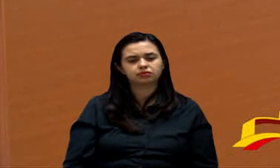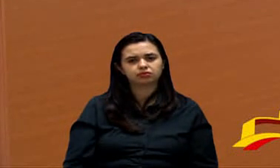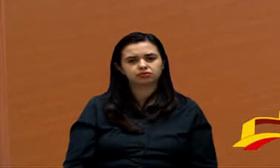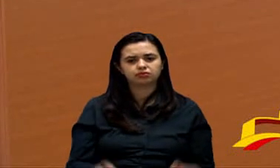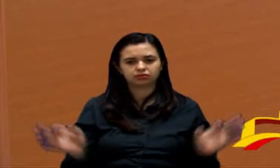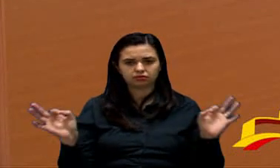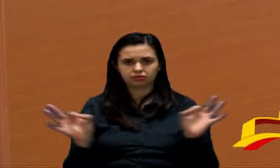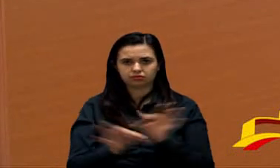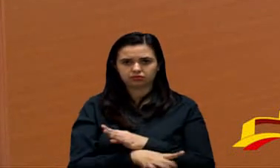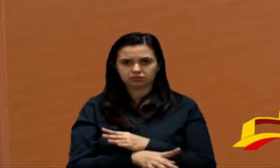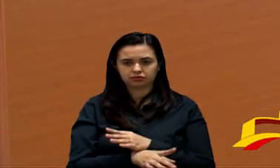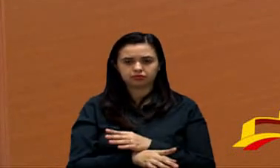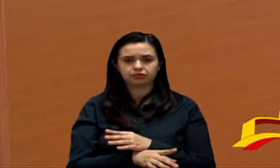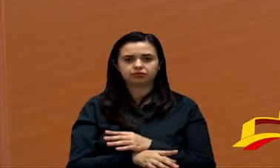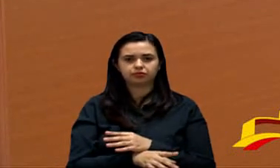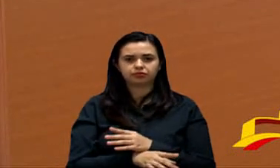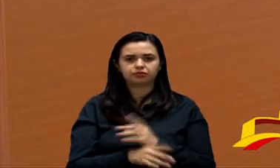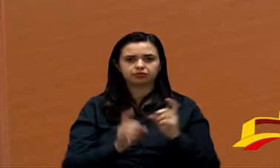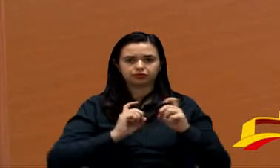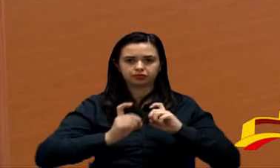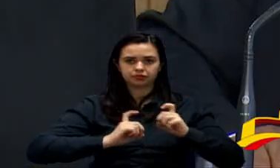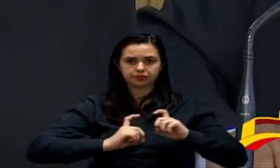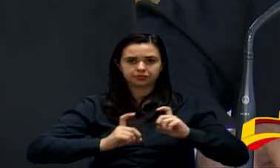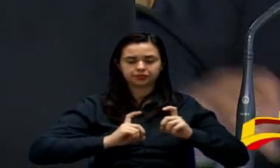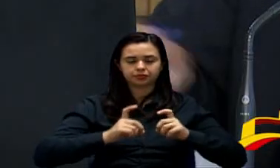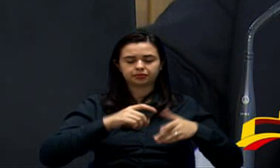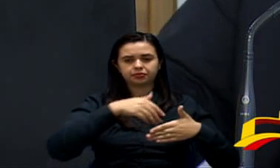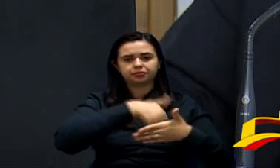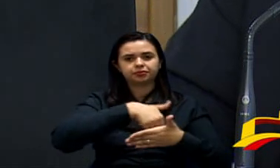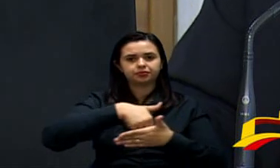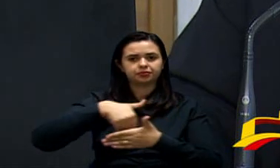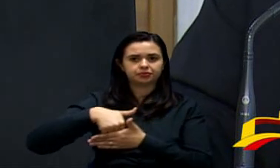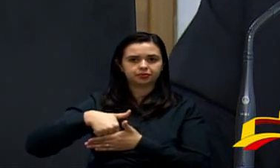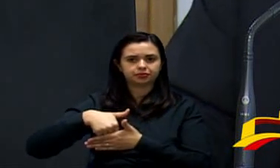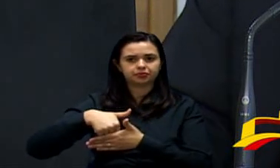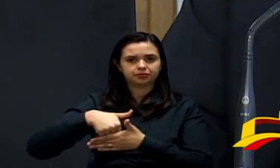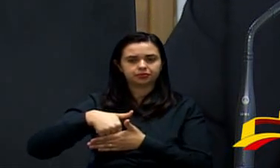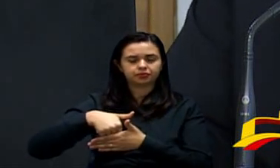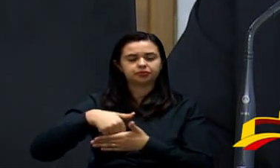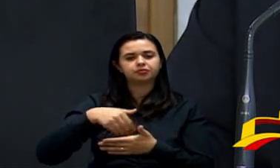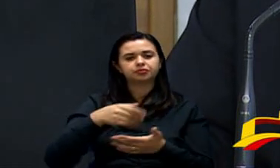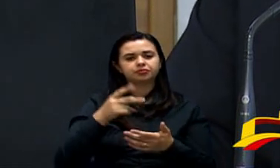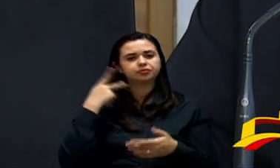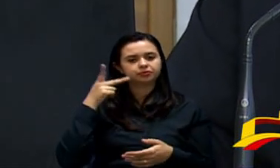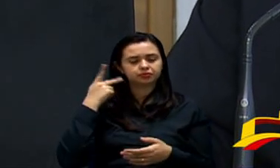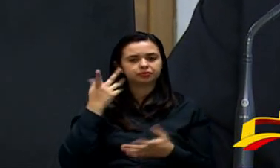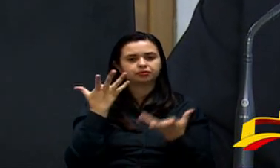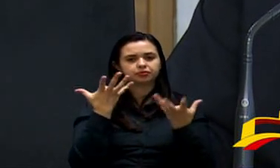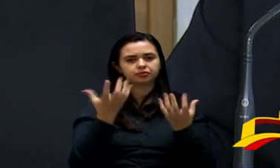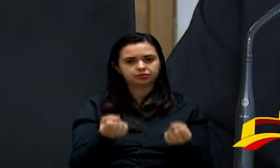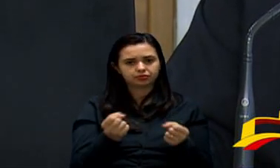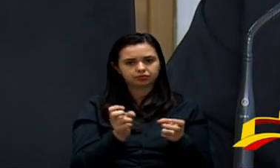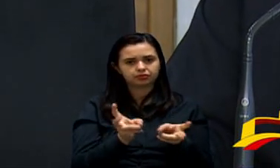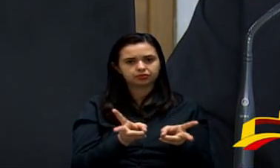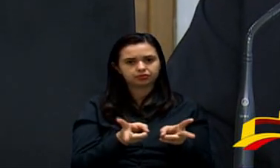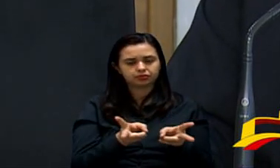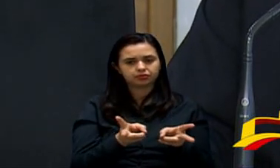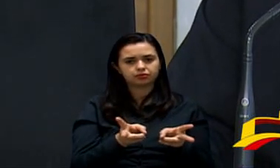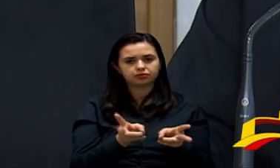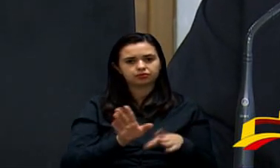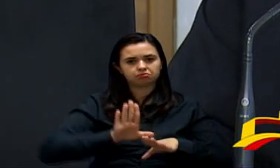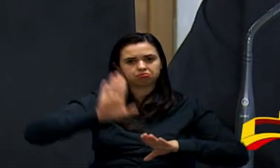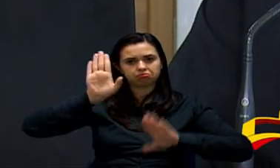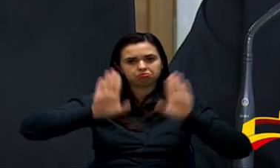Então, é encerrado a discussão. Eu coloco em votação. Os vereadores que concordam, permaneçam como estão.